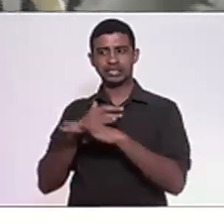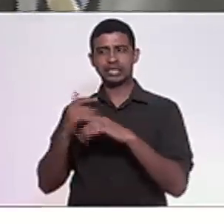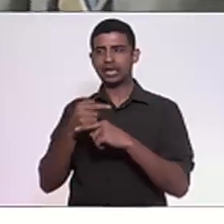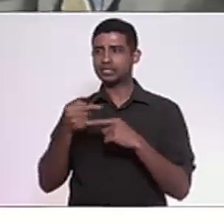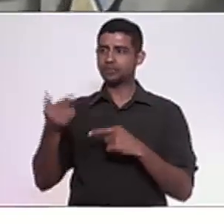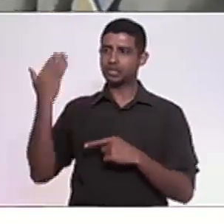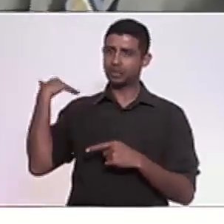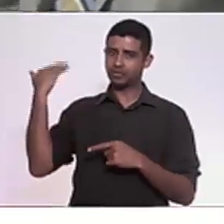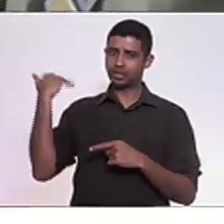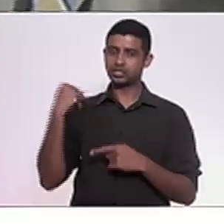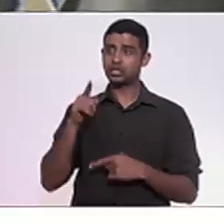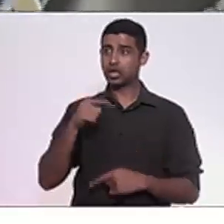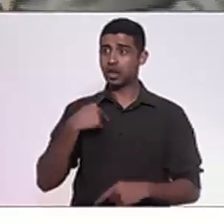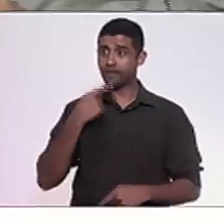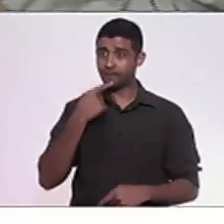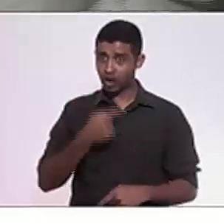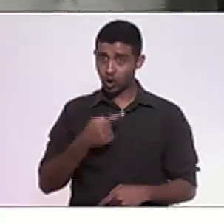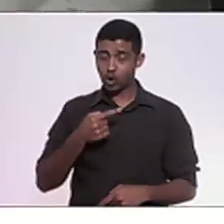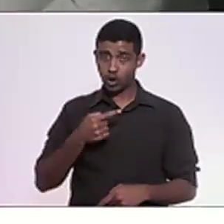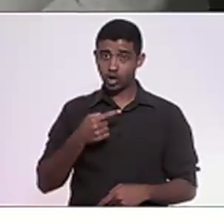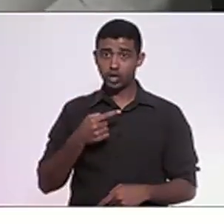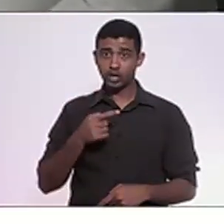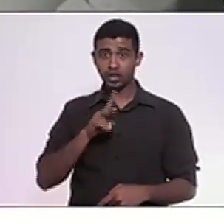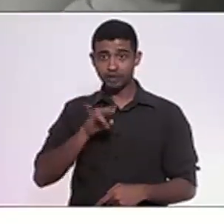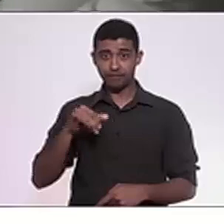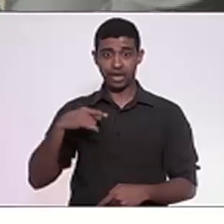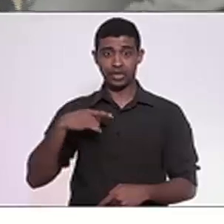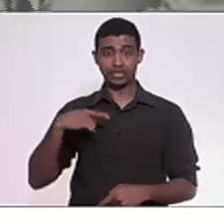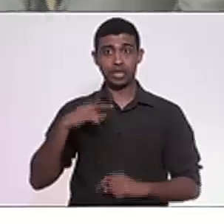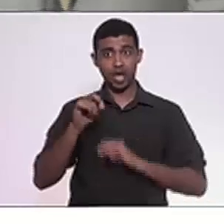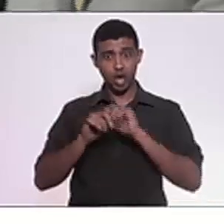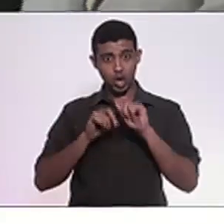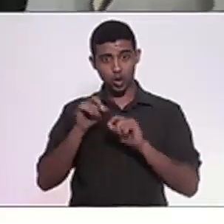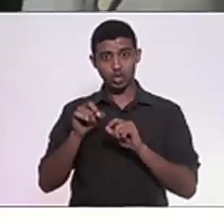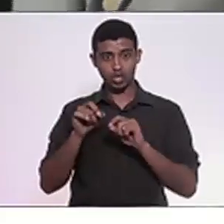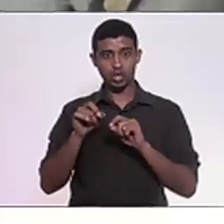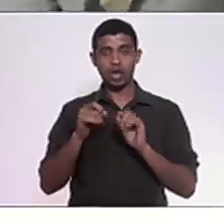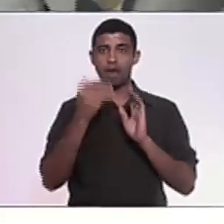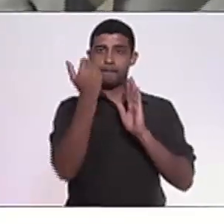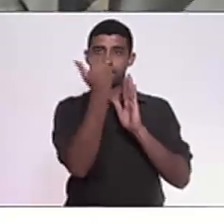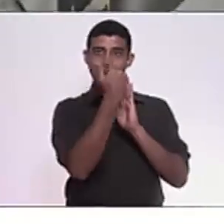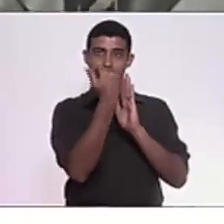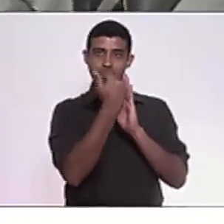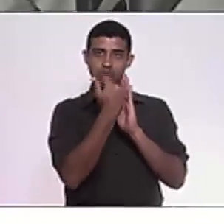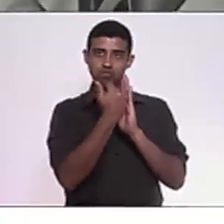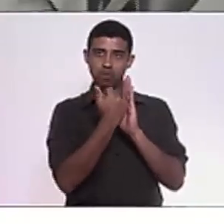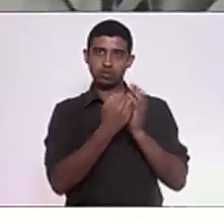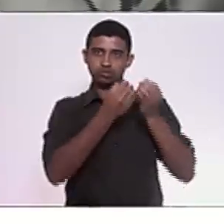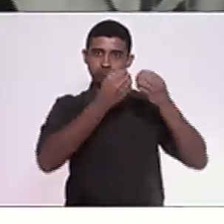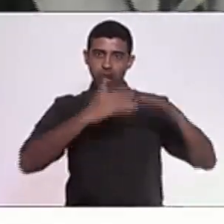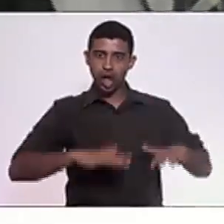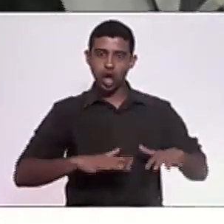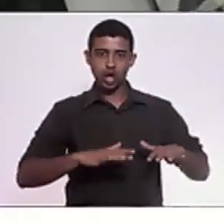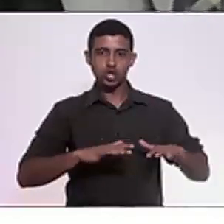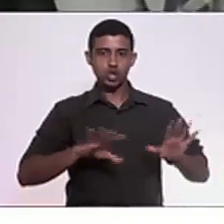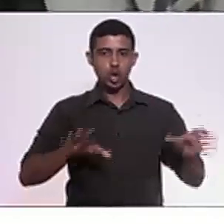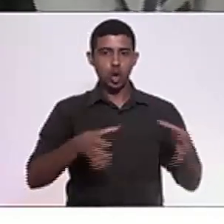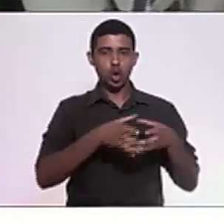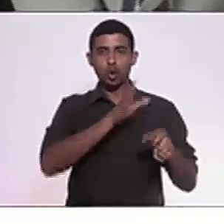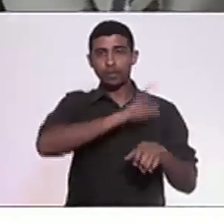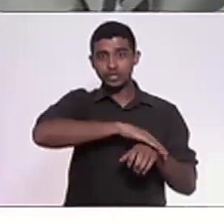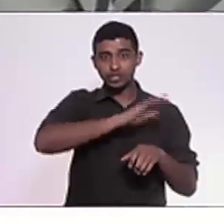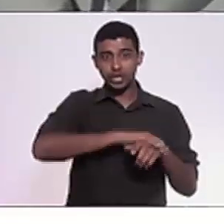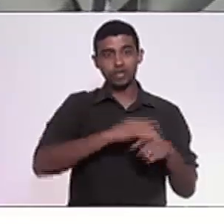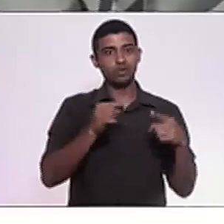e disse que teríamos feito uma obstrução à pauta junto com a esquerda por conta deste